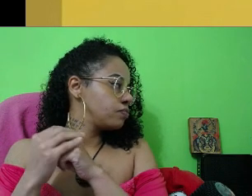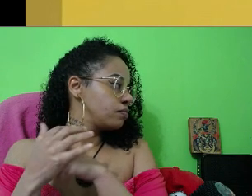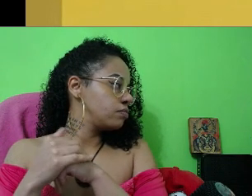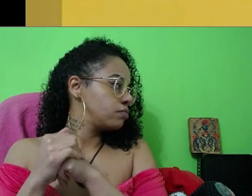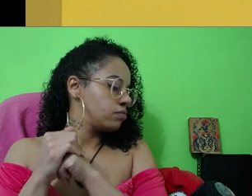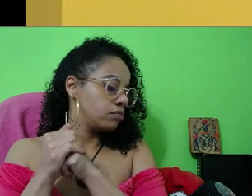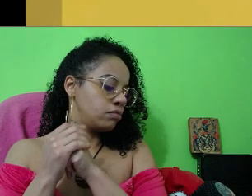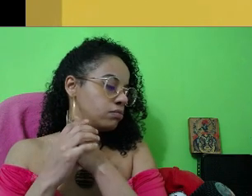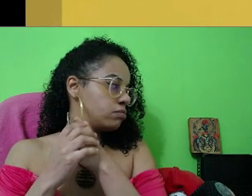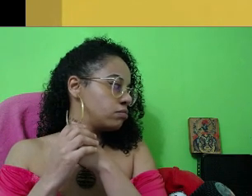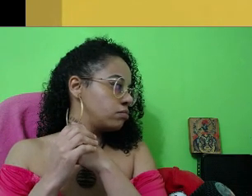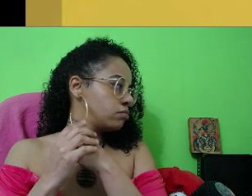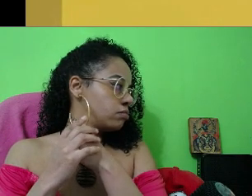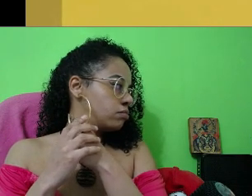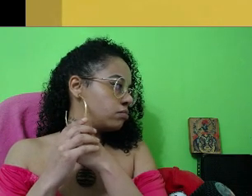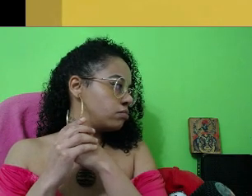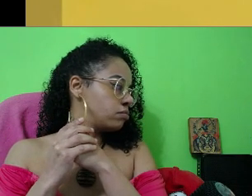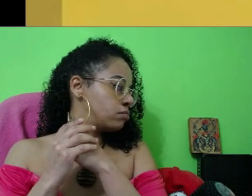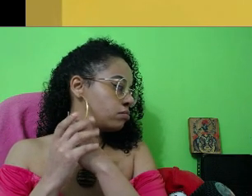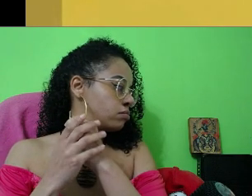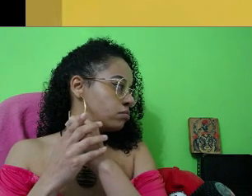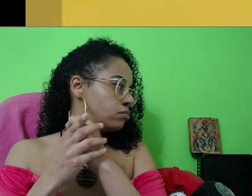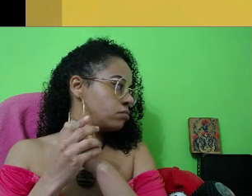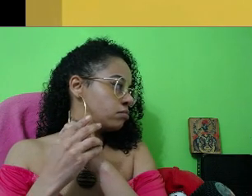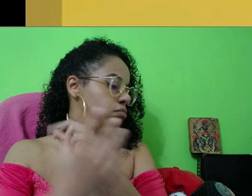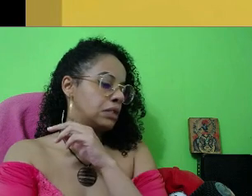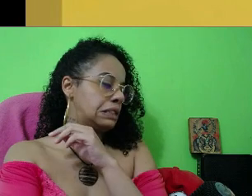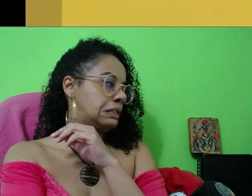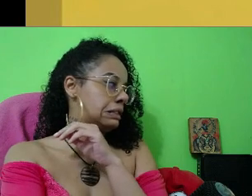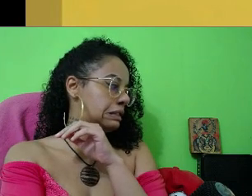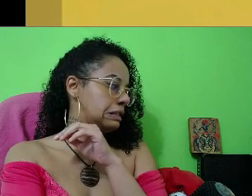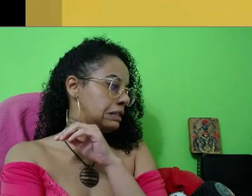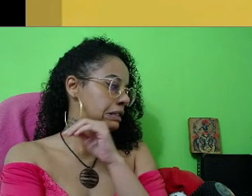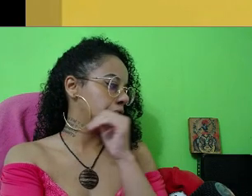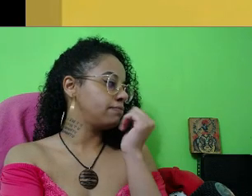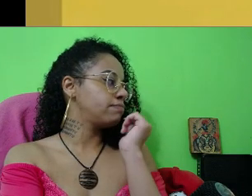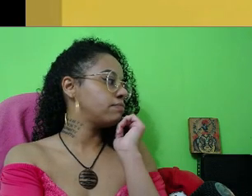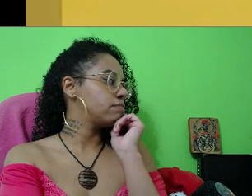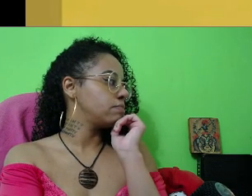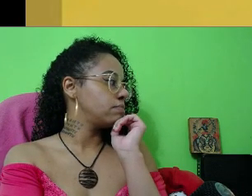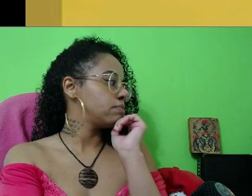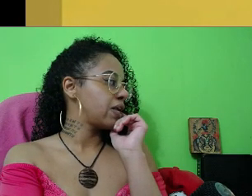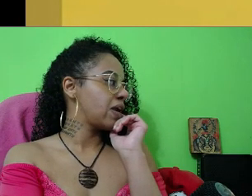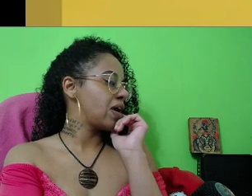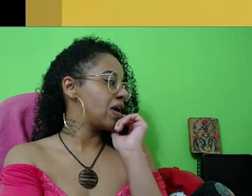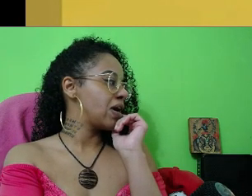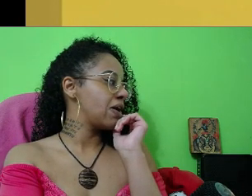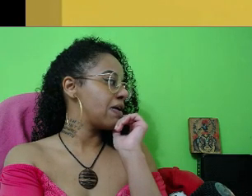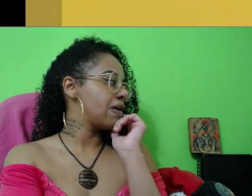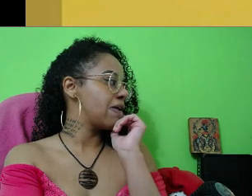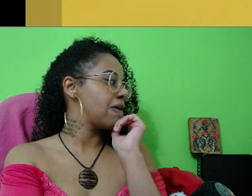se você não respeita a minha luta se você não concorda com a minha luz beleza